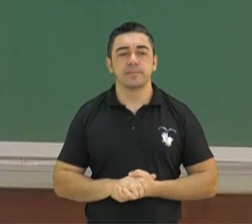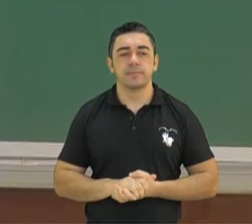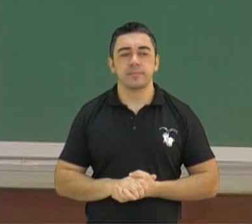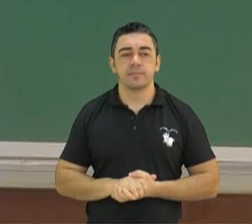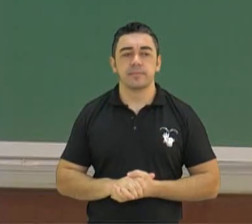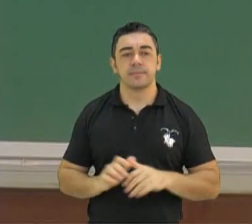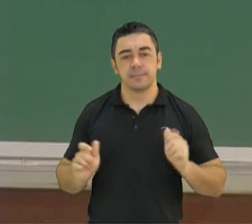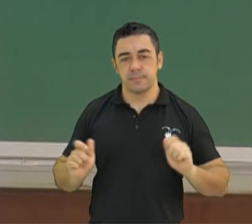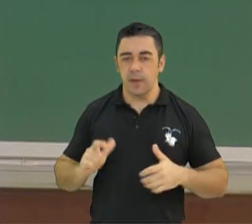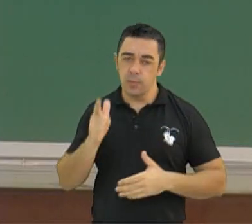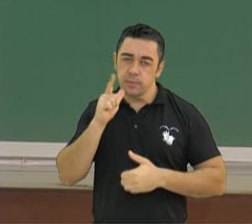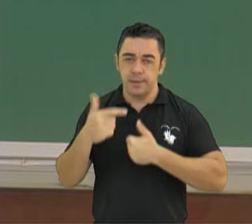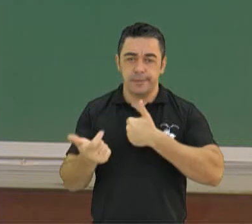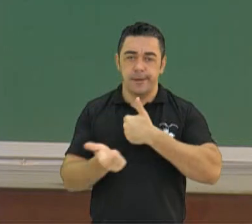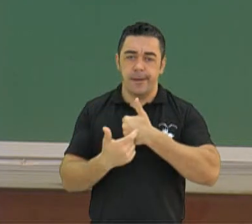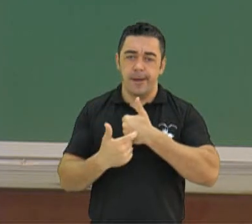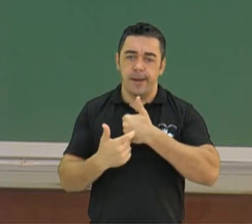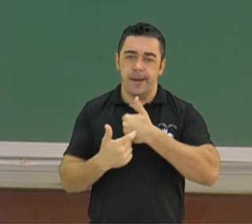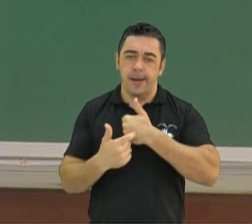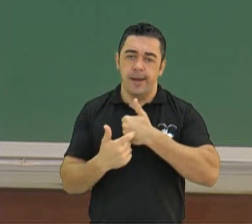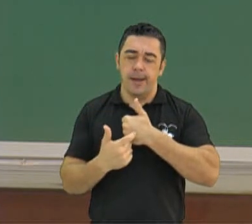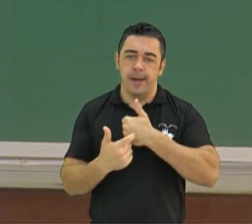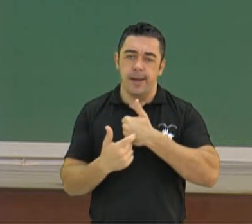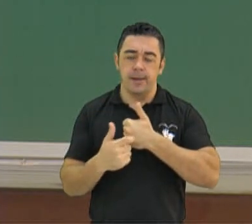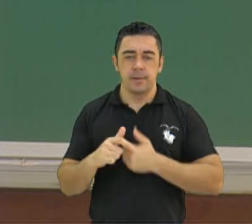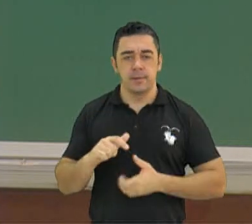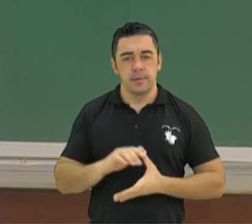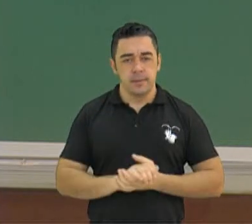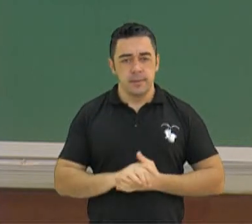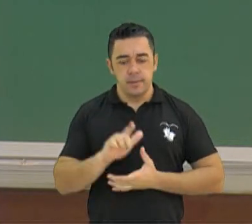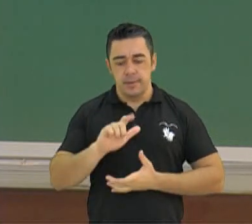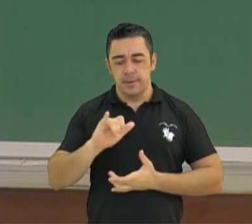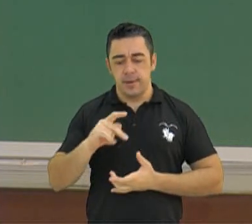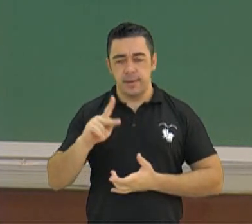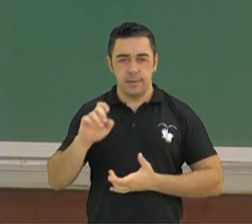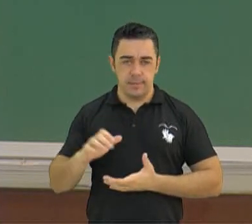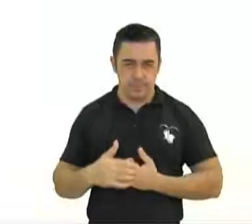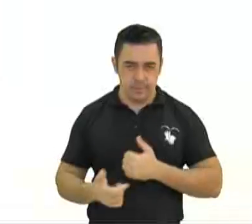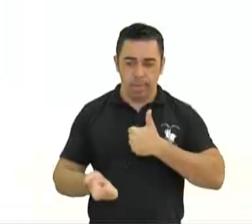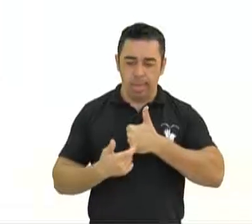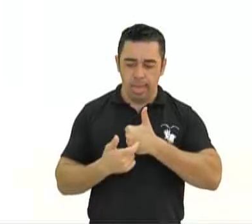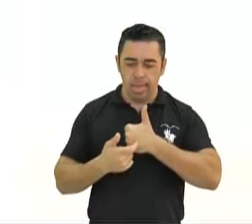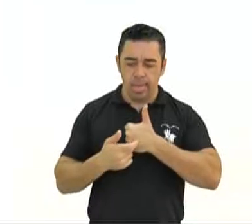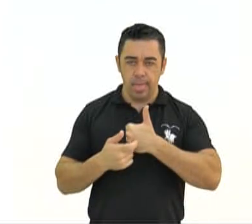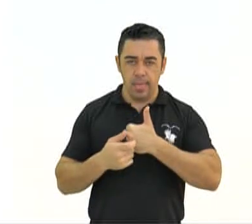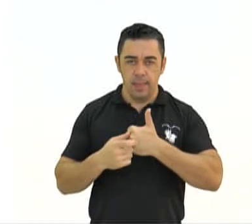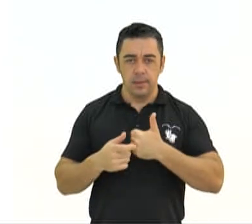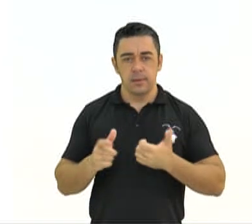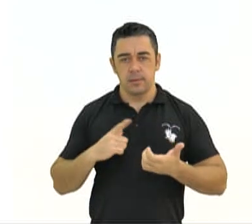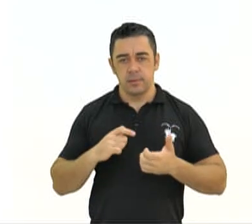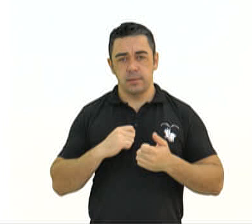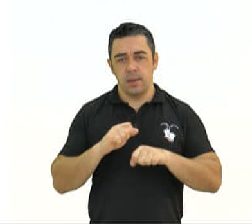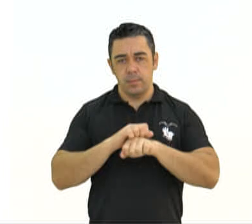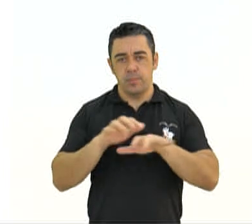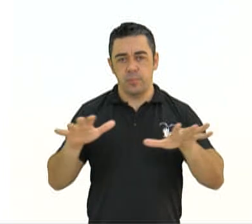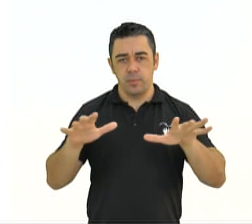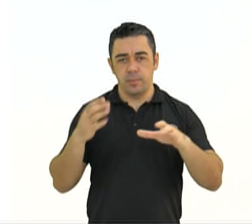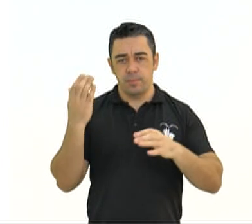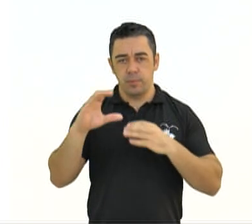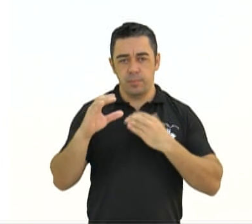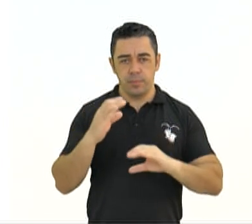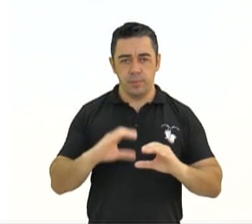E isso é facilmente observável quando nós olhamos a quantidade de likes, muitas vezes em publicações nas redes